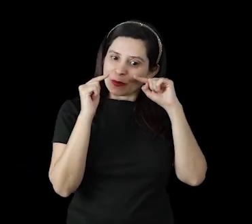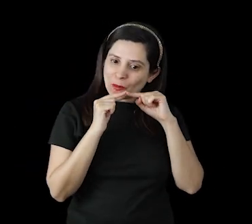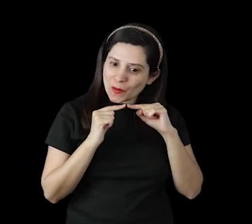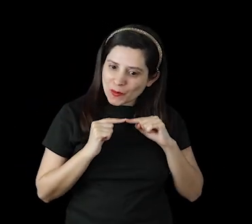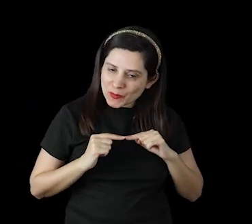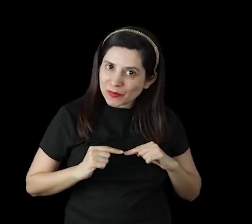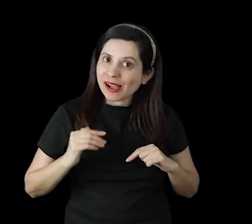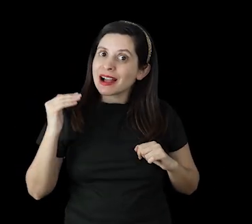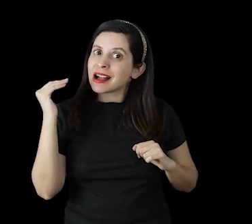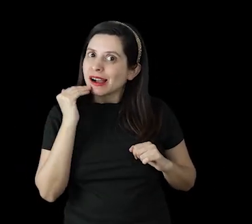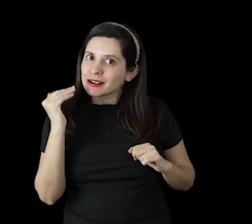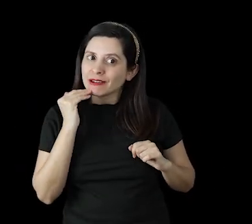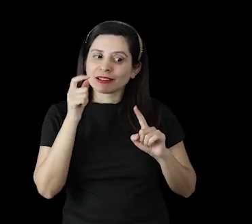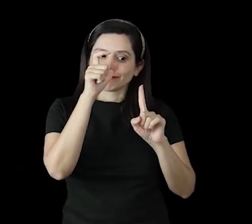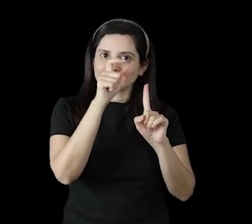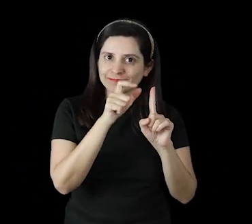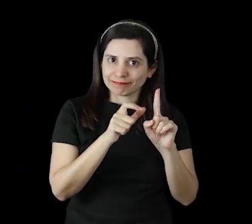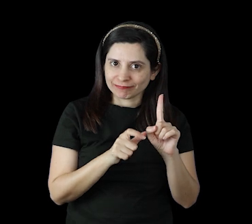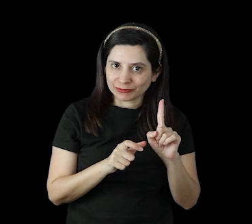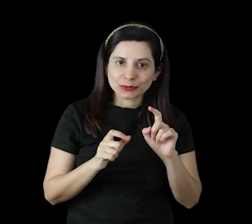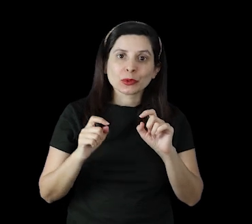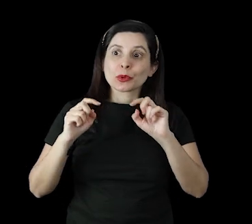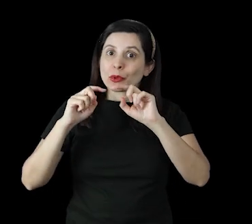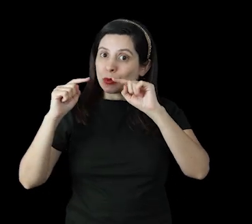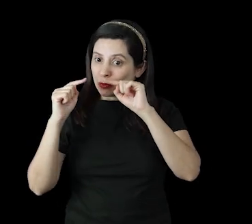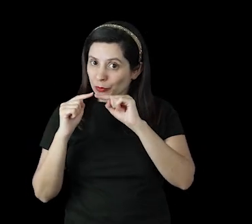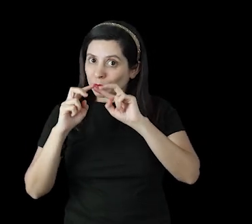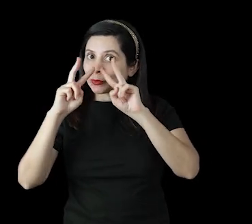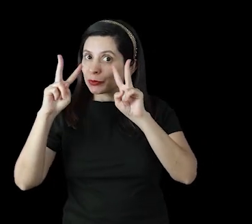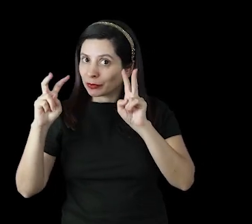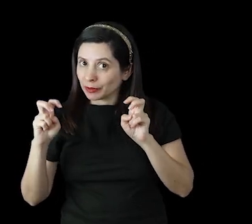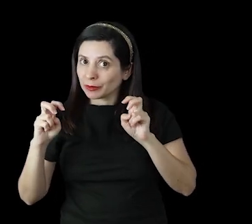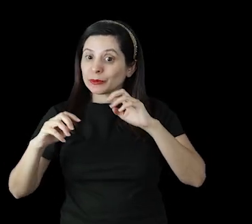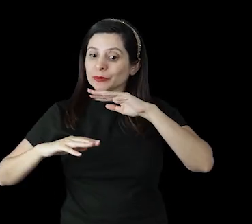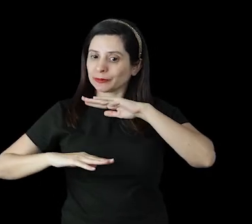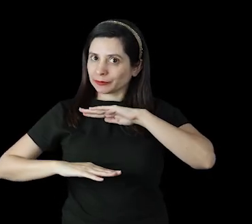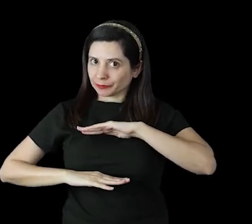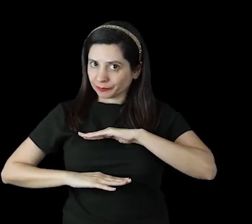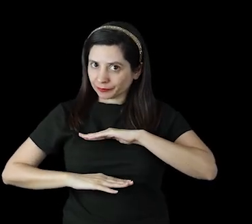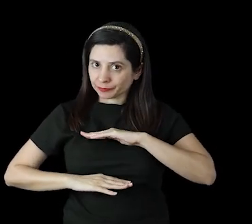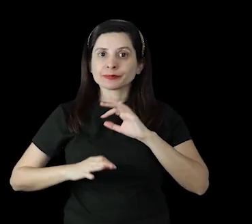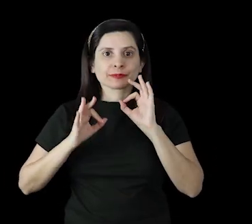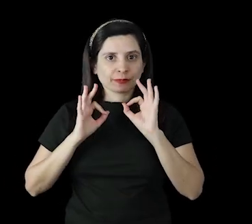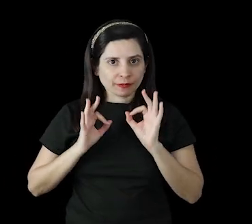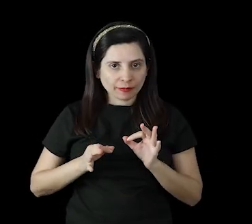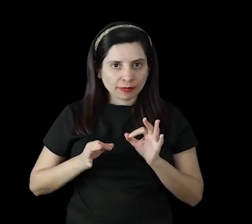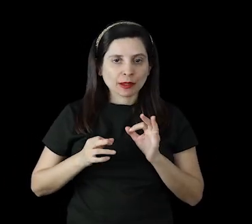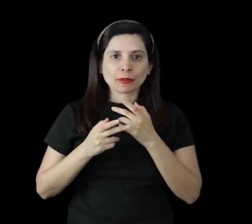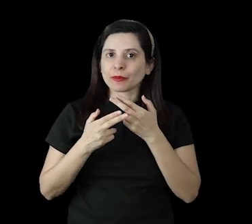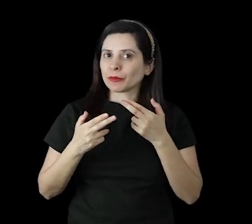minha falha do personagem com a temática e com as situações, né, para as coisas